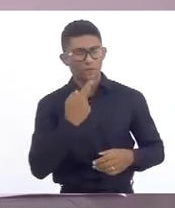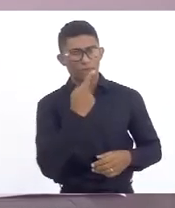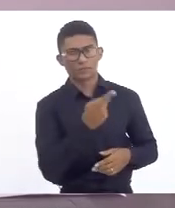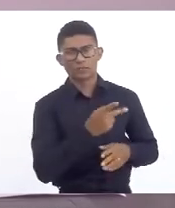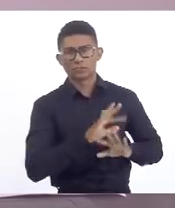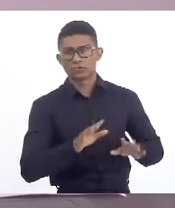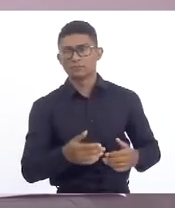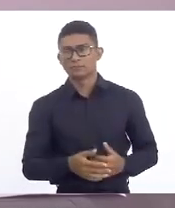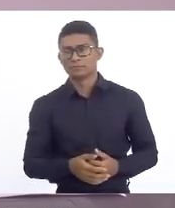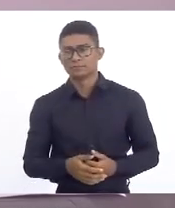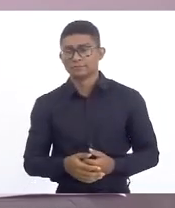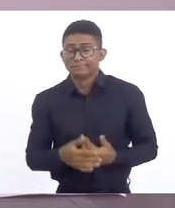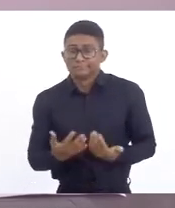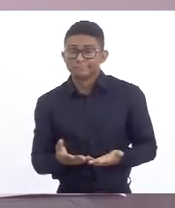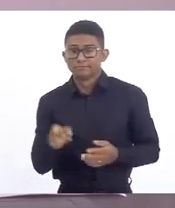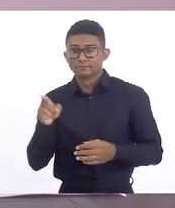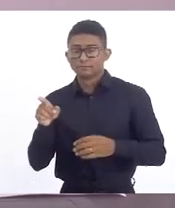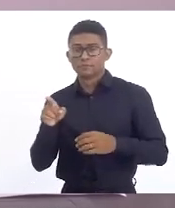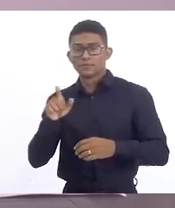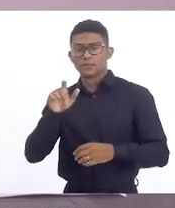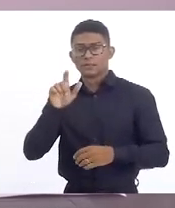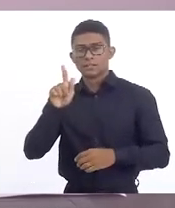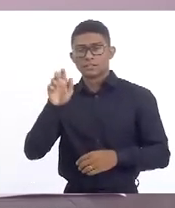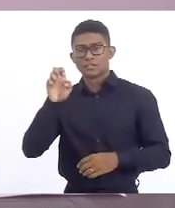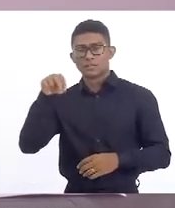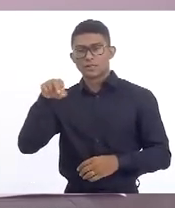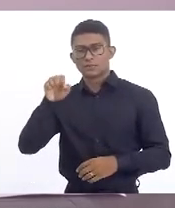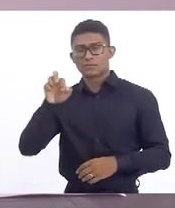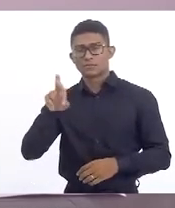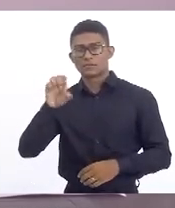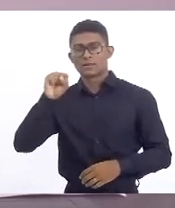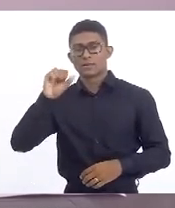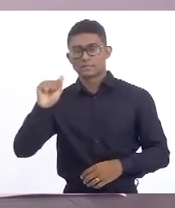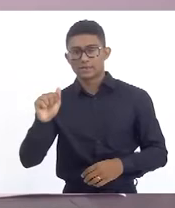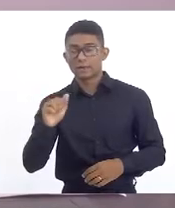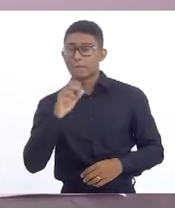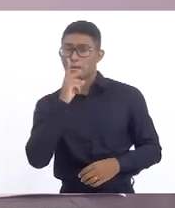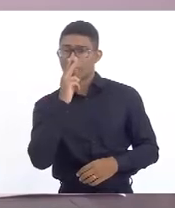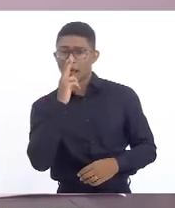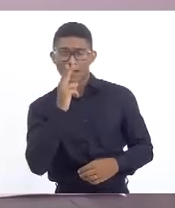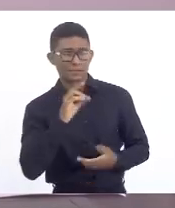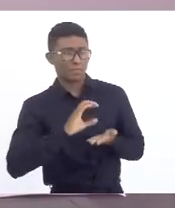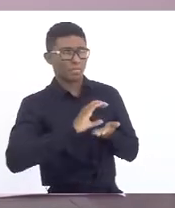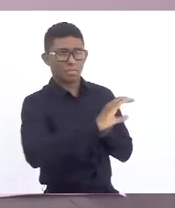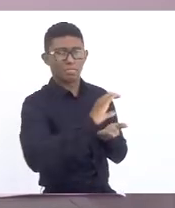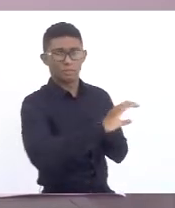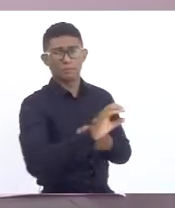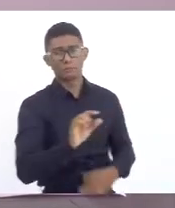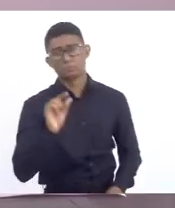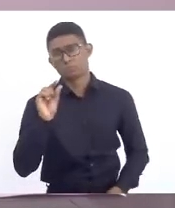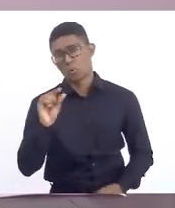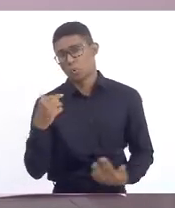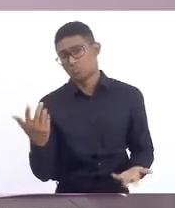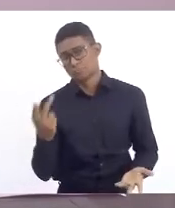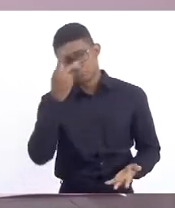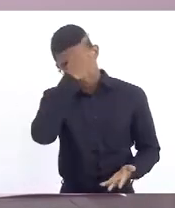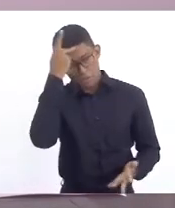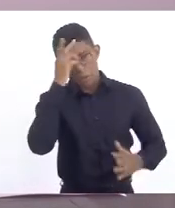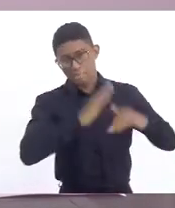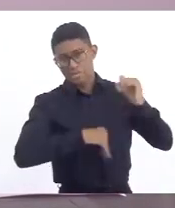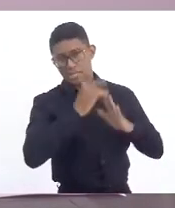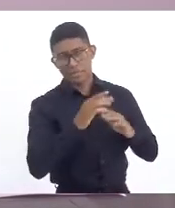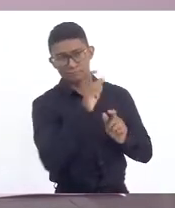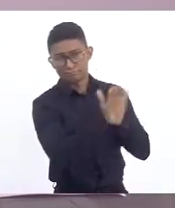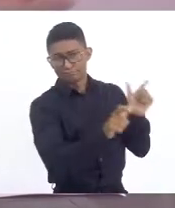a agência, para a Genersa, né? E os investimentos que são feitos são muito poucos. Basta ver a quantidade de pessoas qualificadas que nós temos dentro